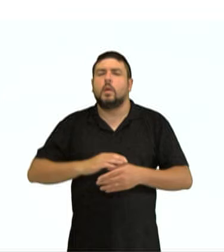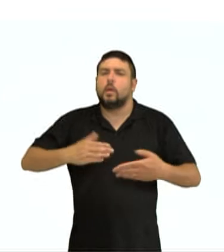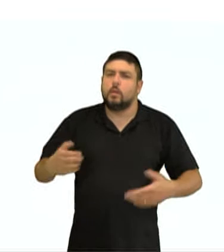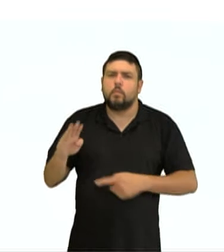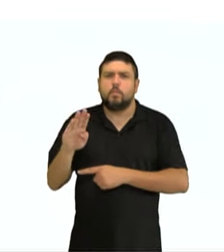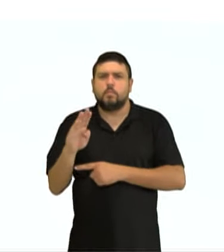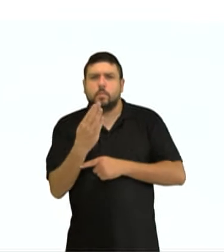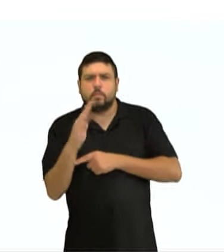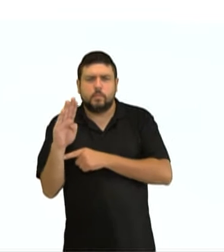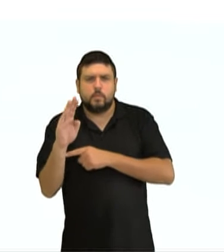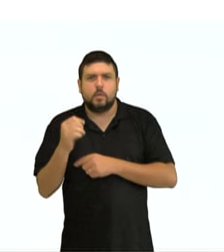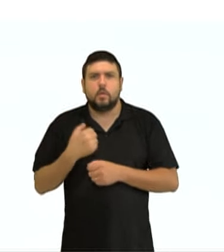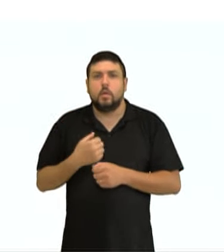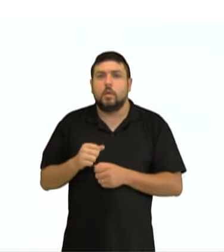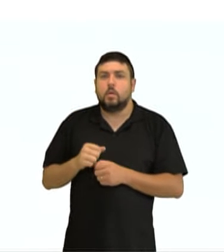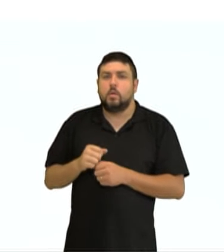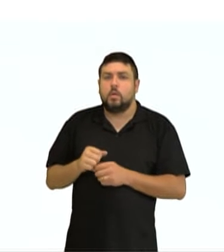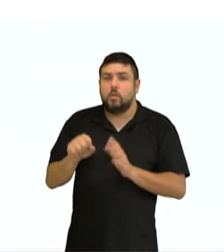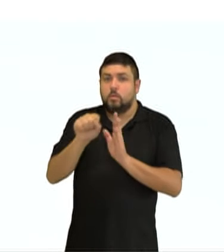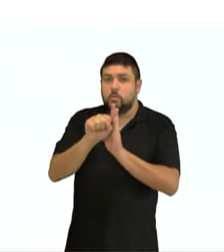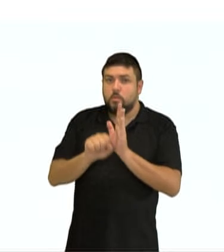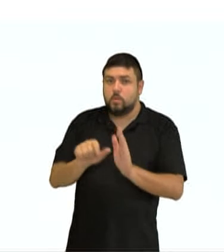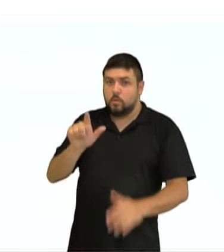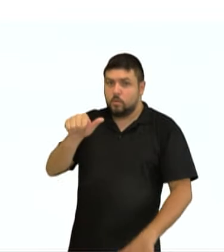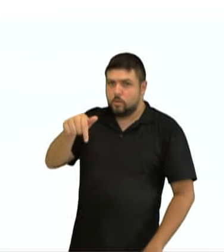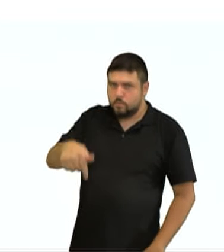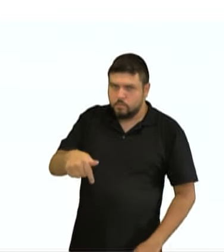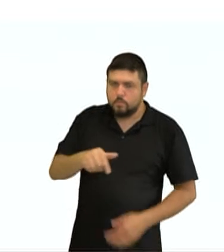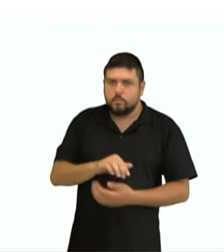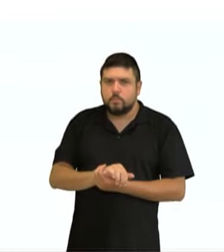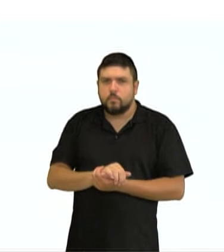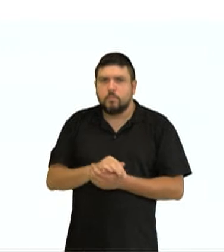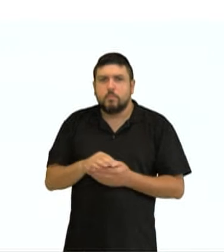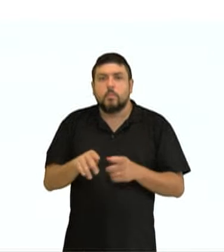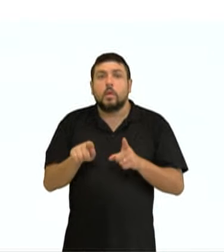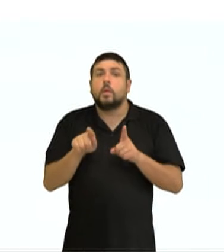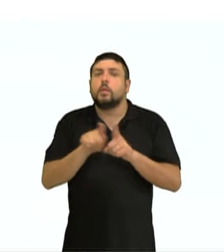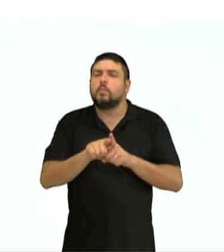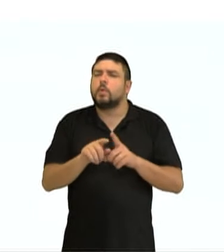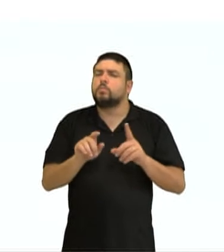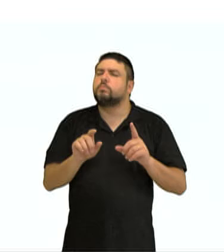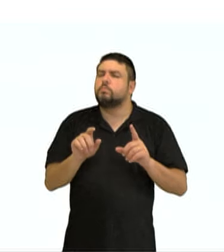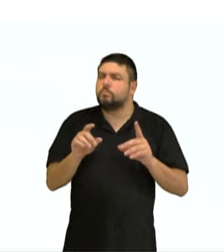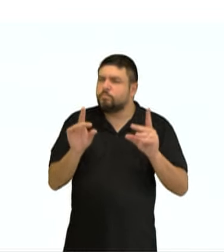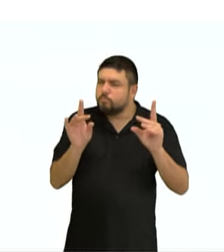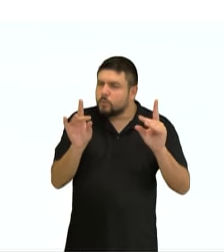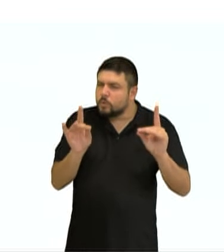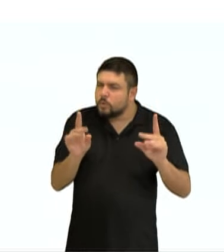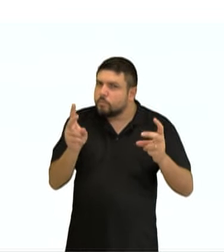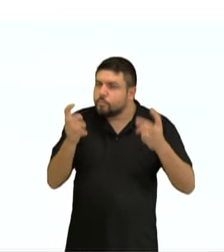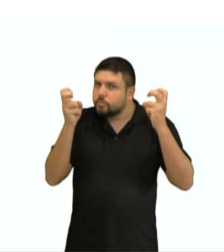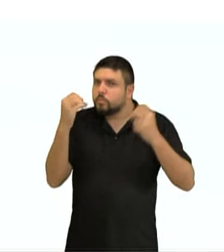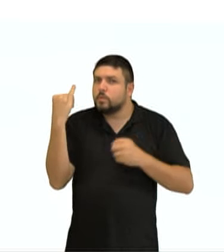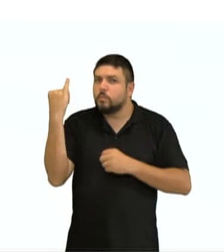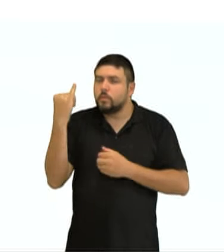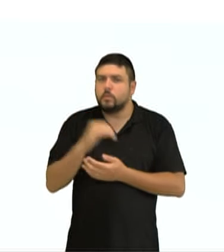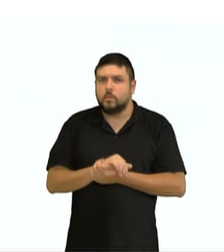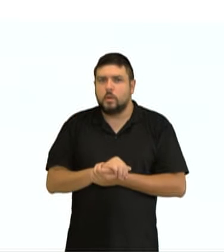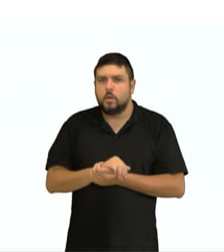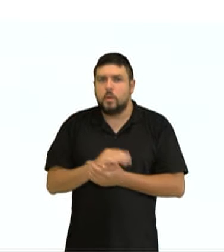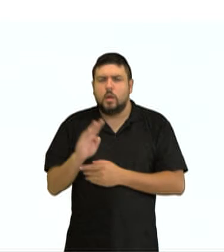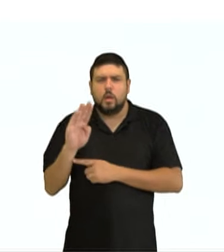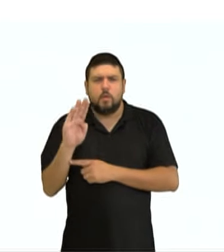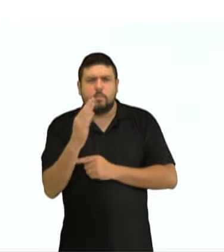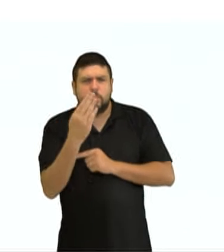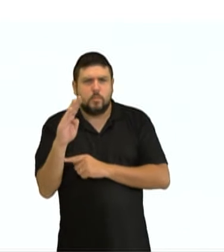século XVII, vamos ter essas bandeiras. Detalhe importante, se liga, as bandeiras eram